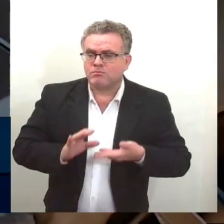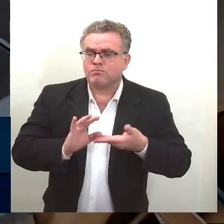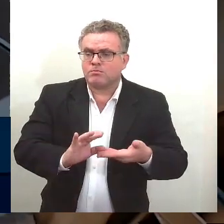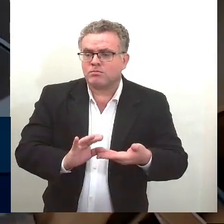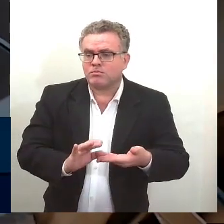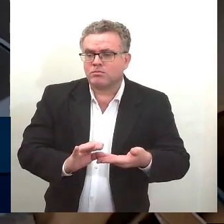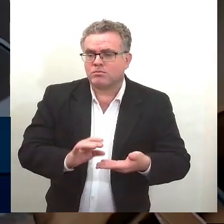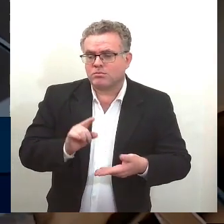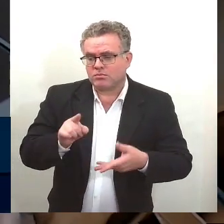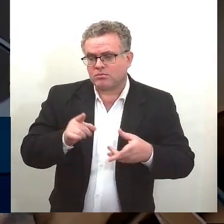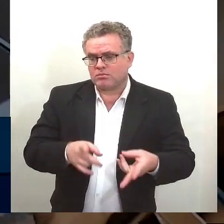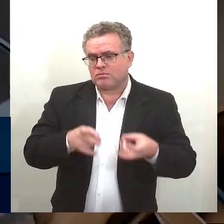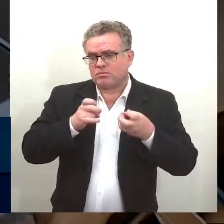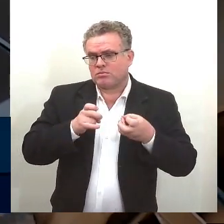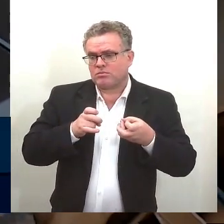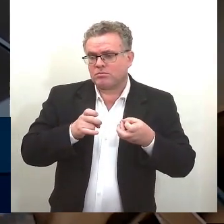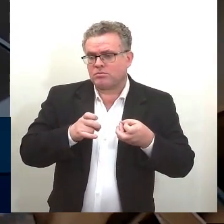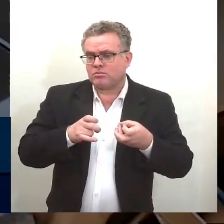estado.